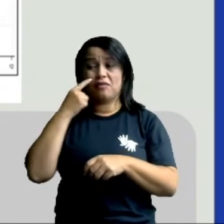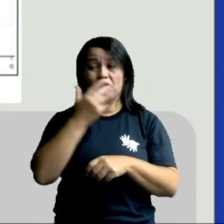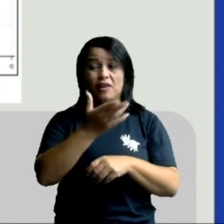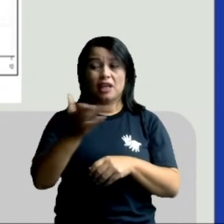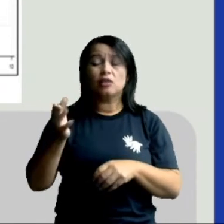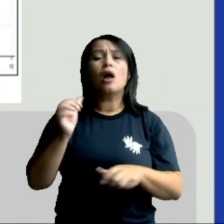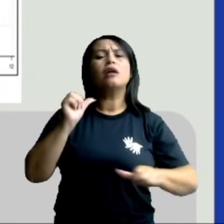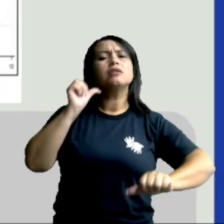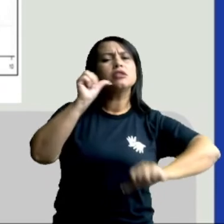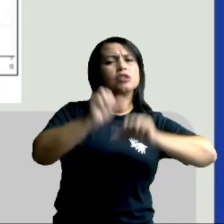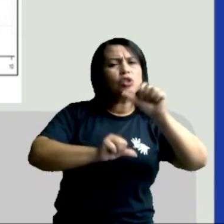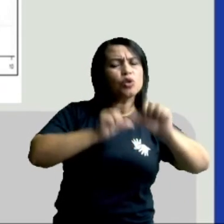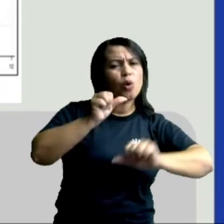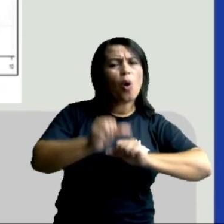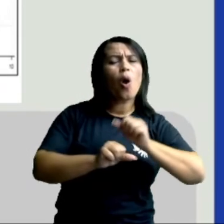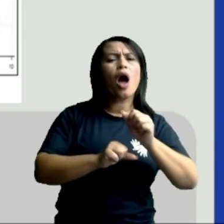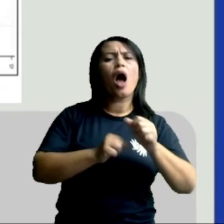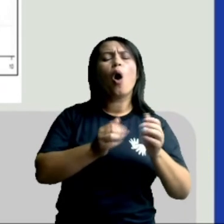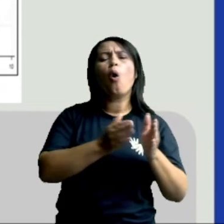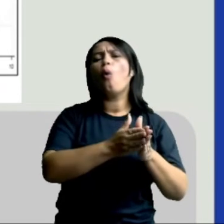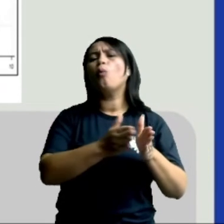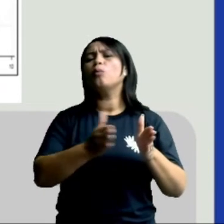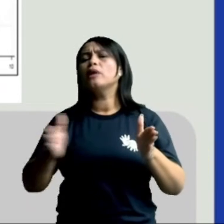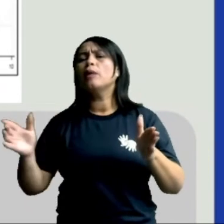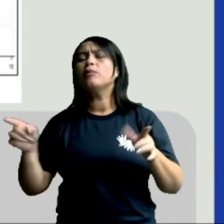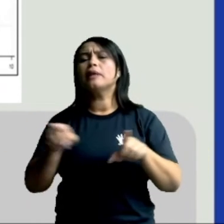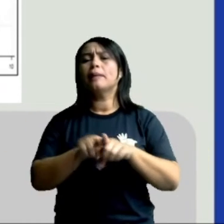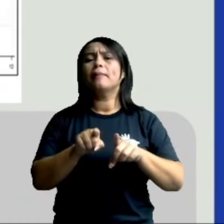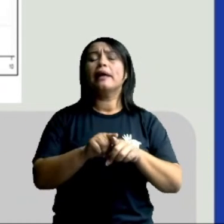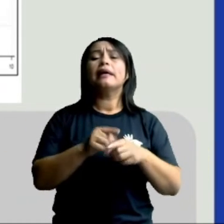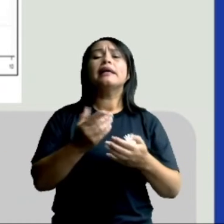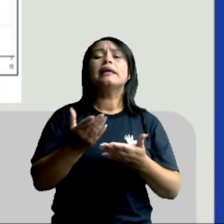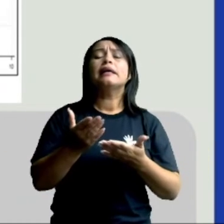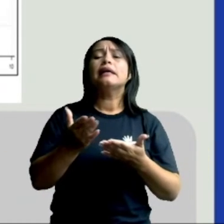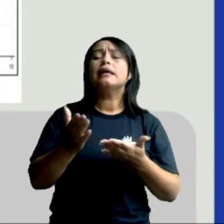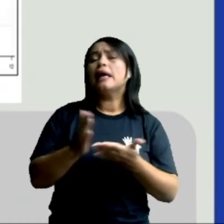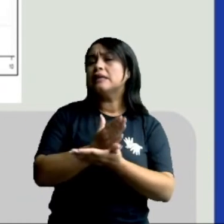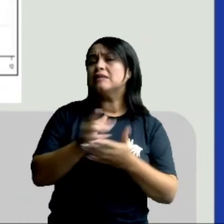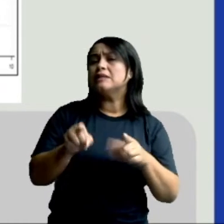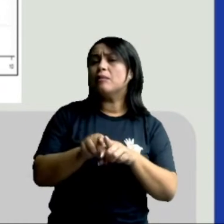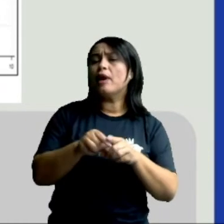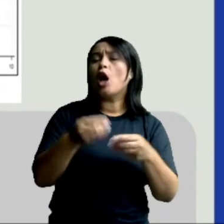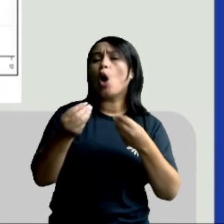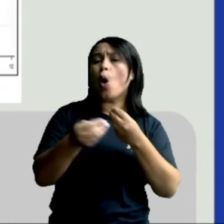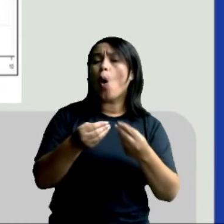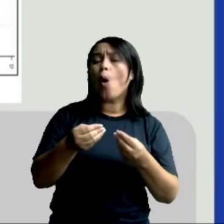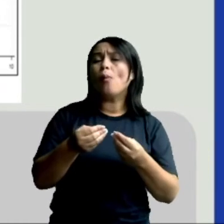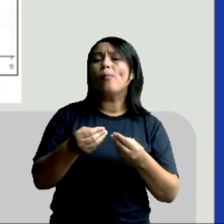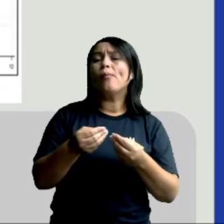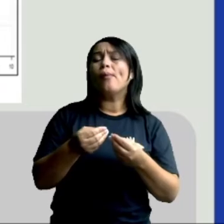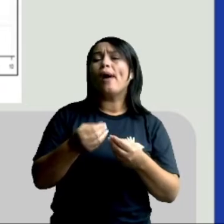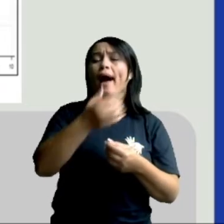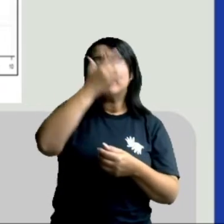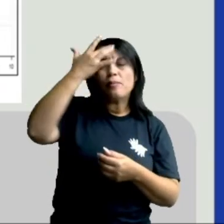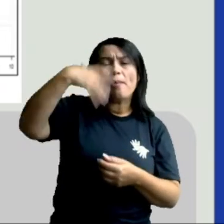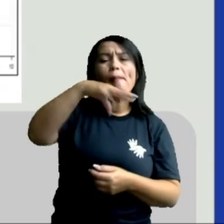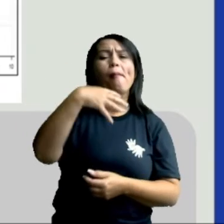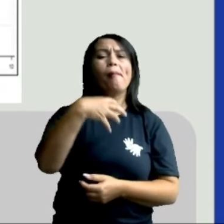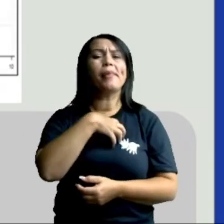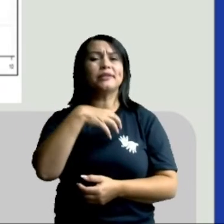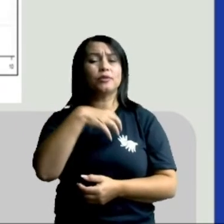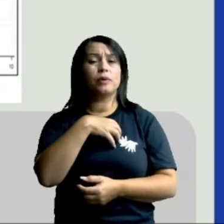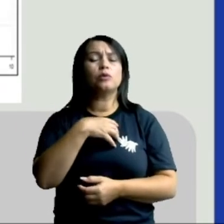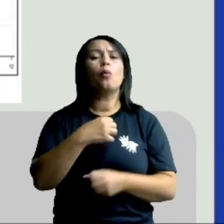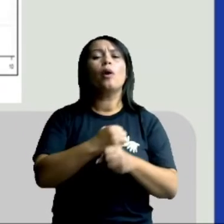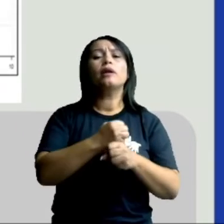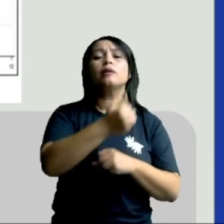fixas, modificam-se com o passar do tempo e de acordo com o comportamento da população, foi o que eu havia falado para vocês. Em